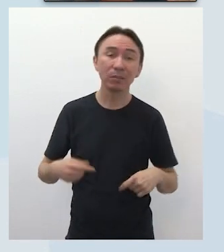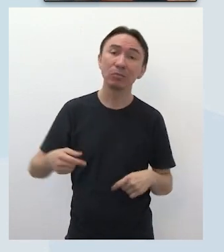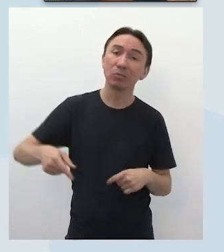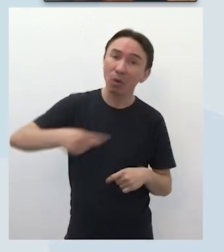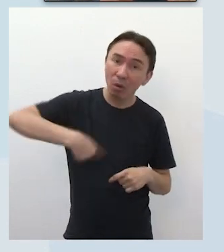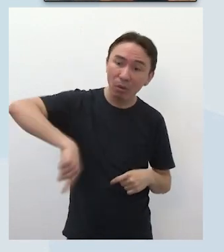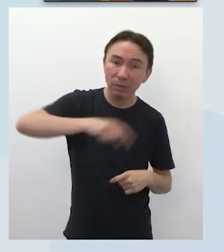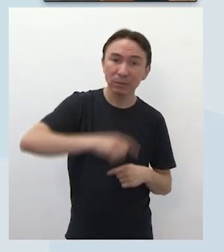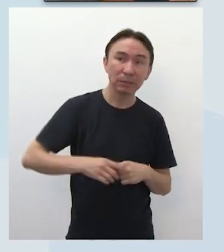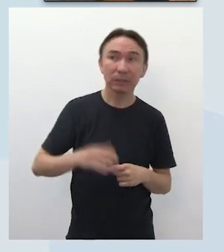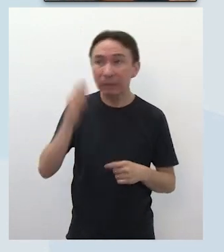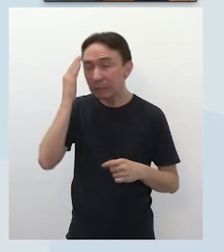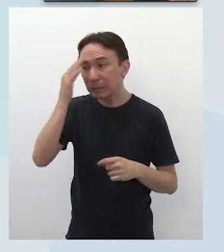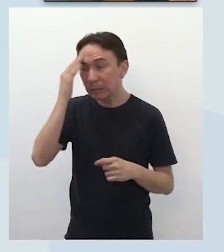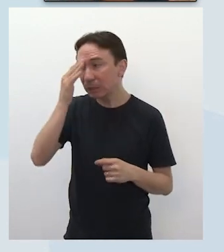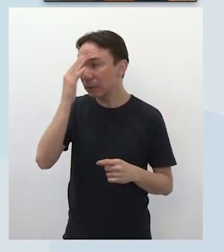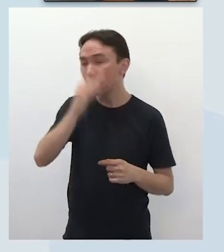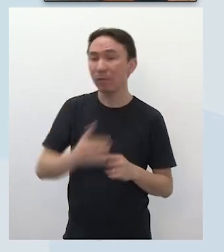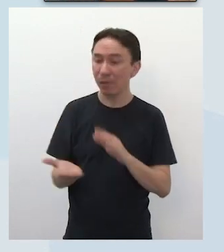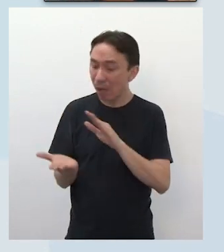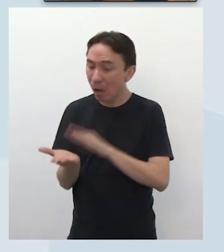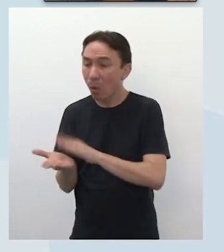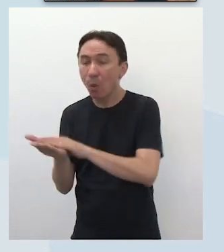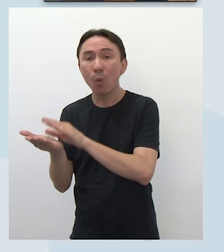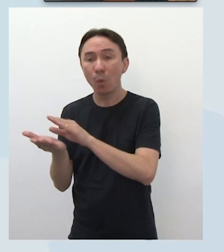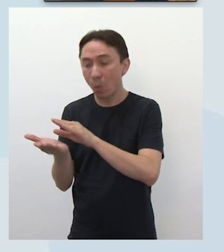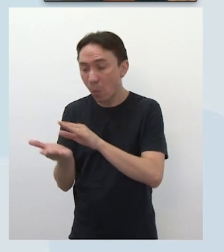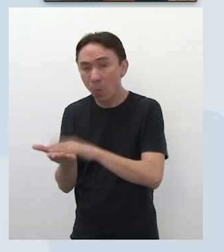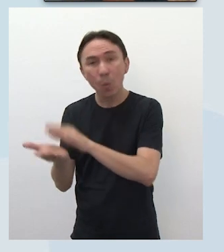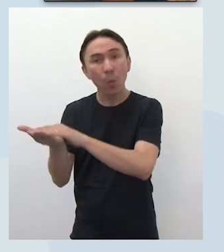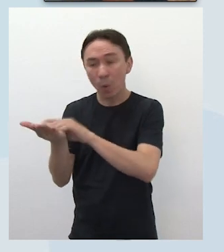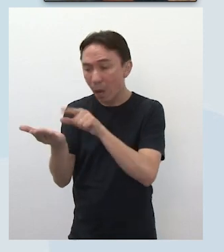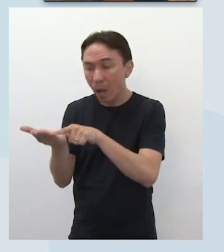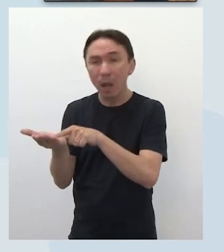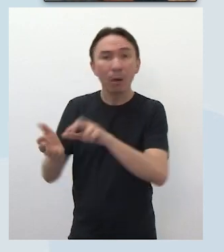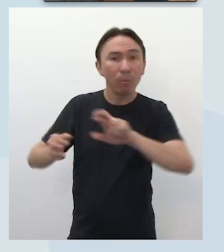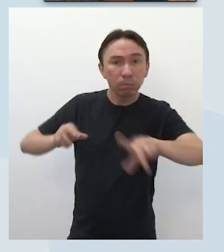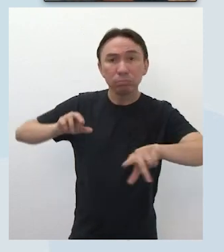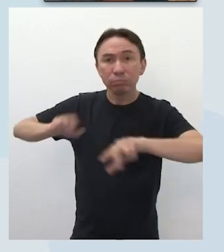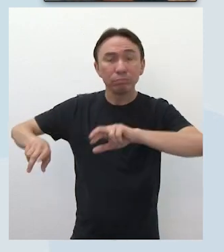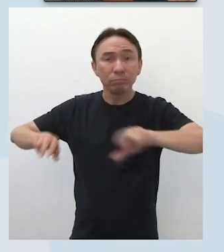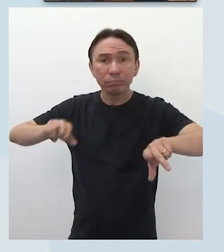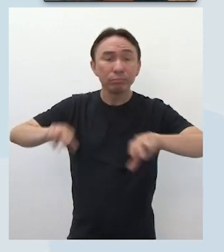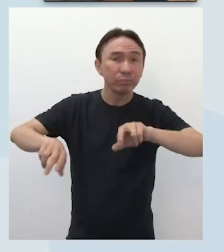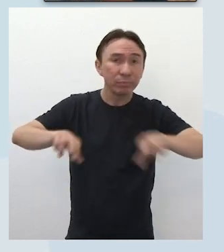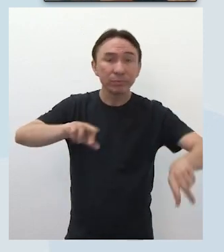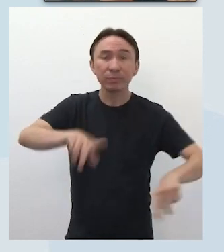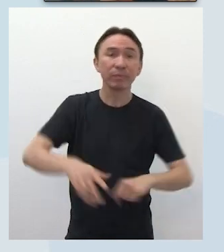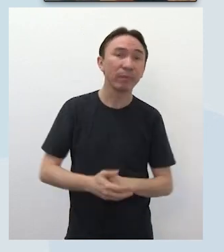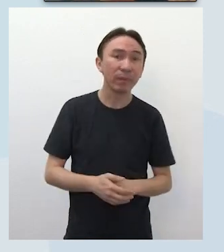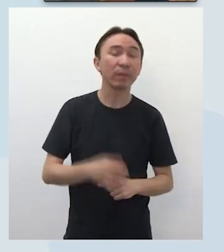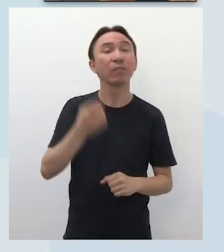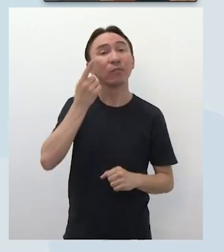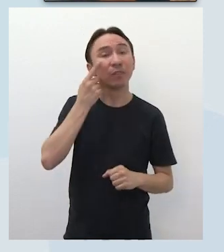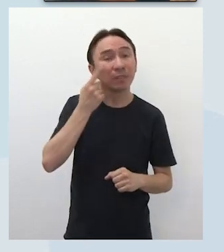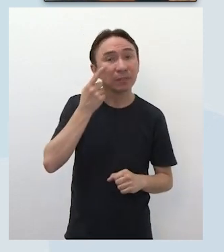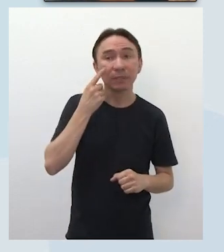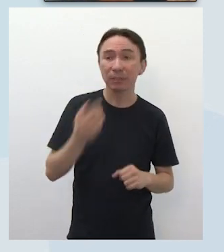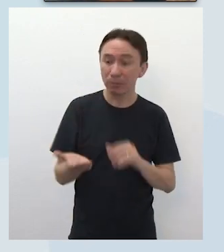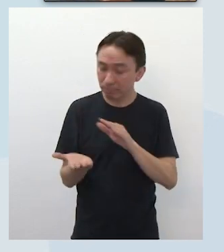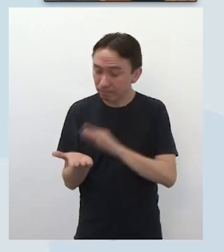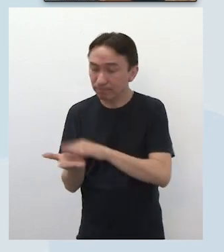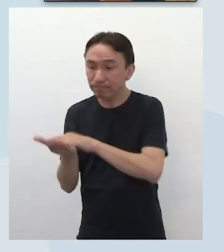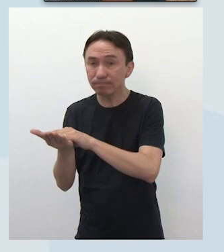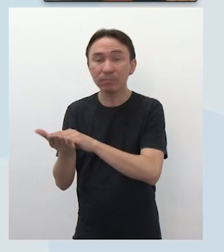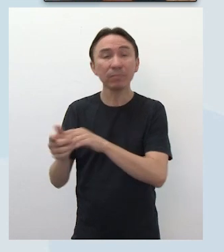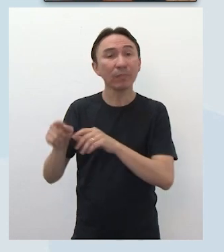de elogio e ver, de fato, quais são aqueles que, de fato, incidem de maneira positiva